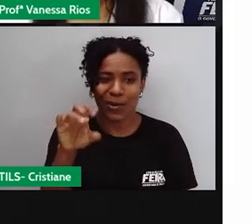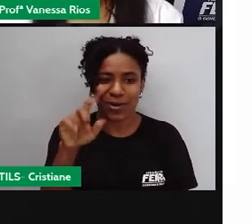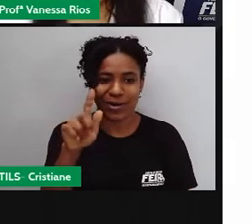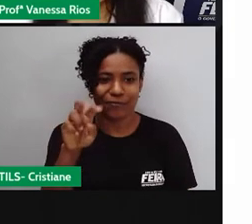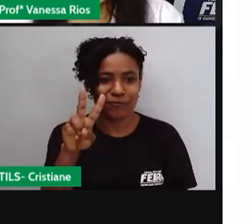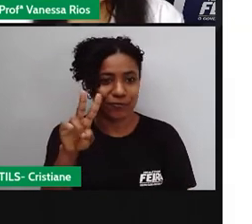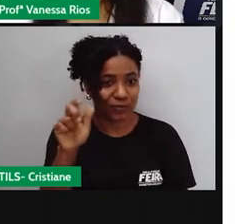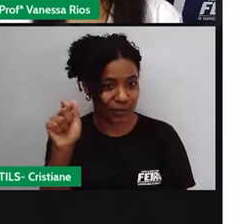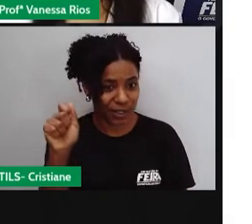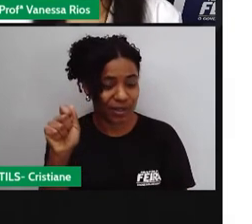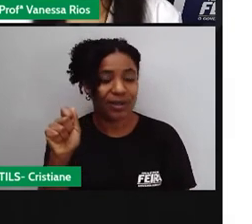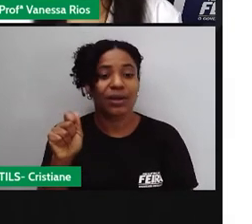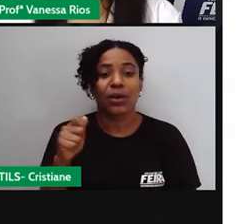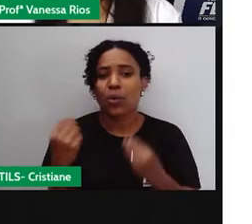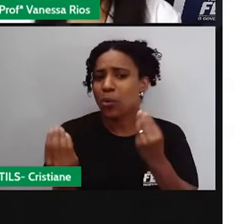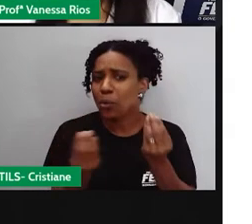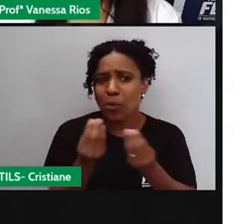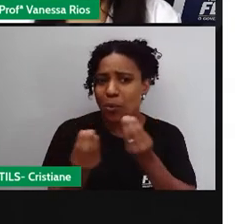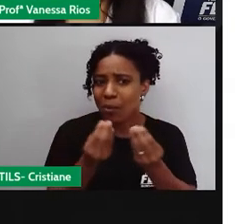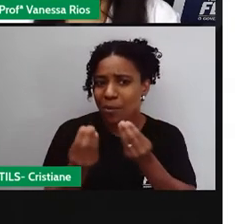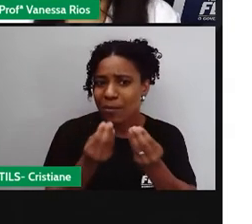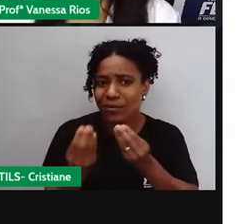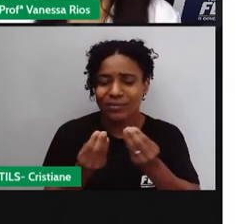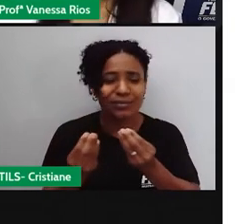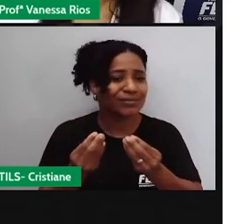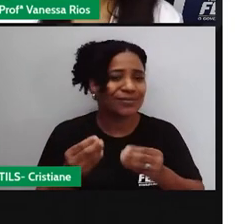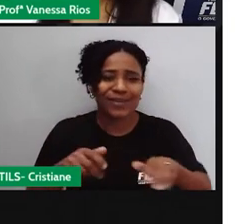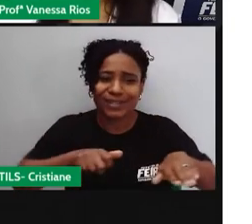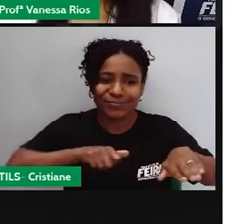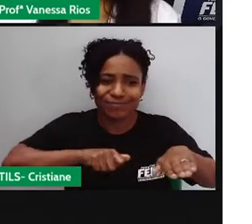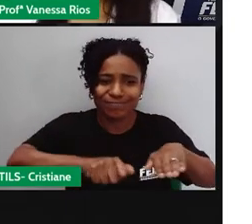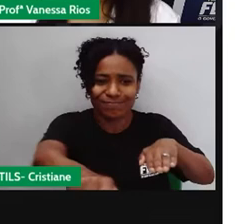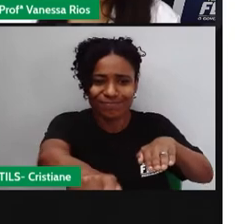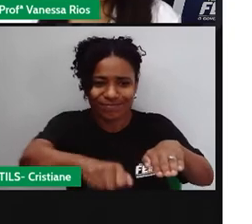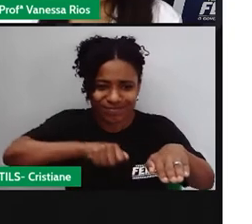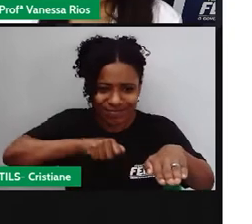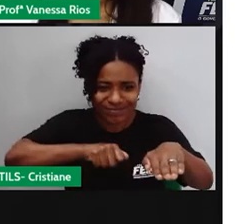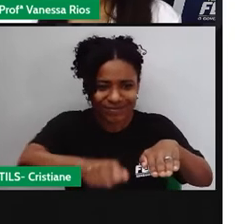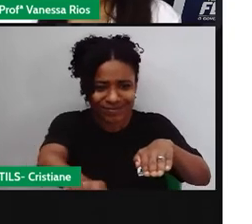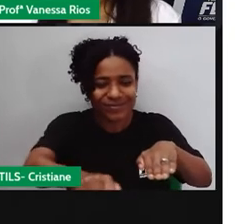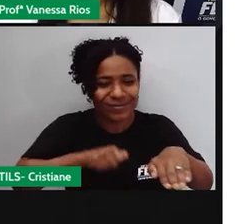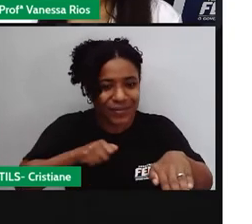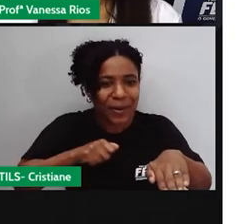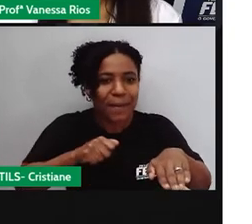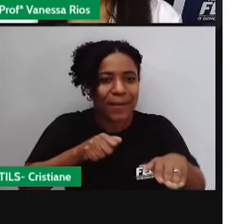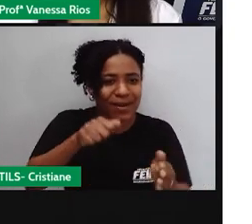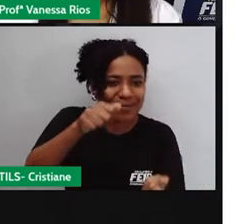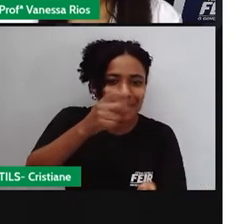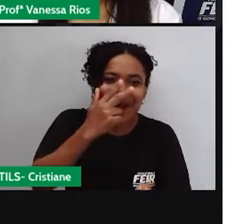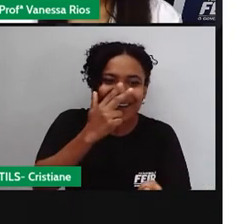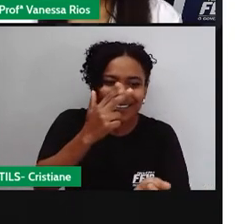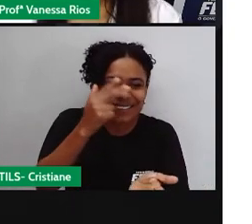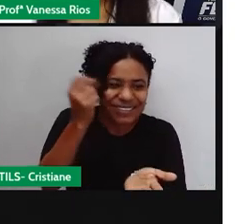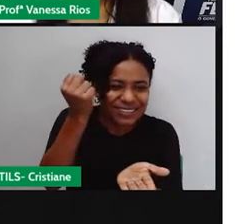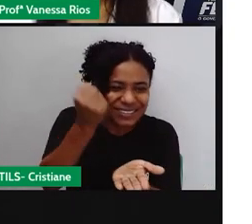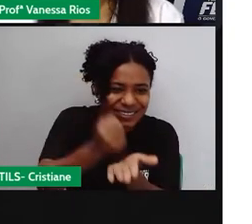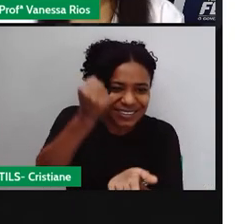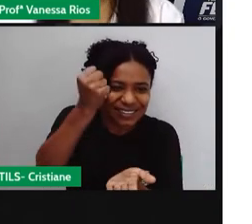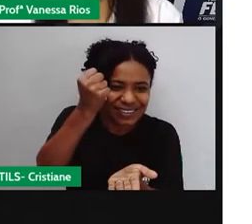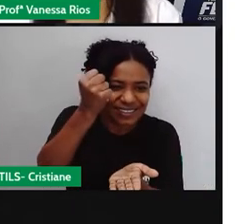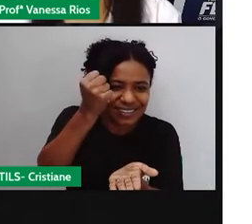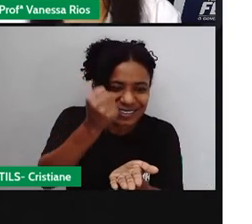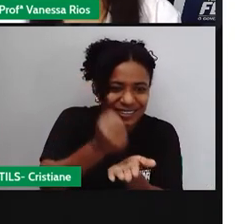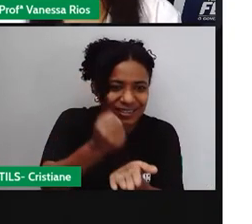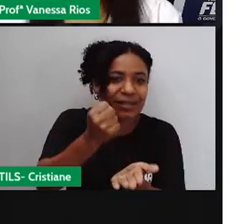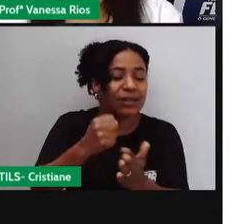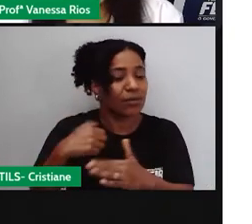toda essa questão de como ela é feita como se fosse um carimbo. Então, ela é produzida. É lógico que, com o